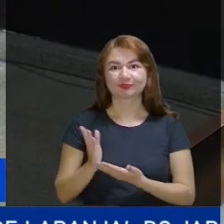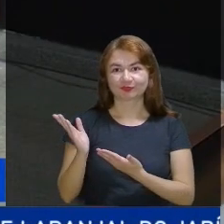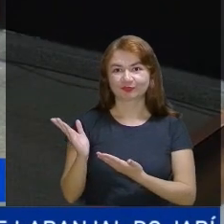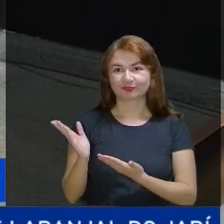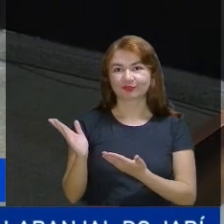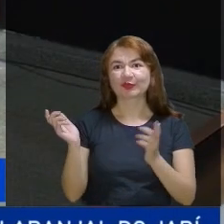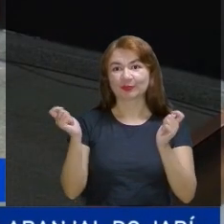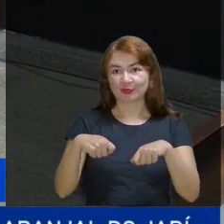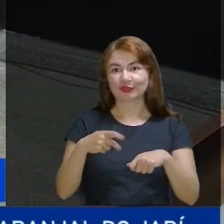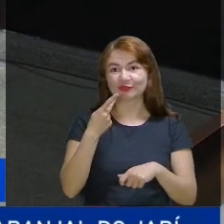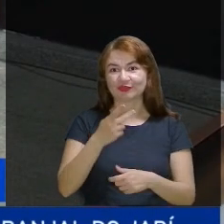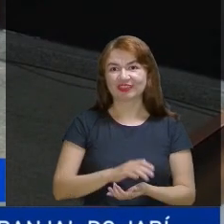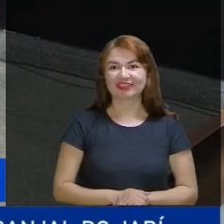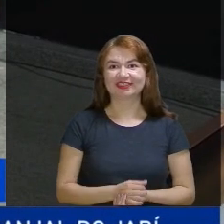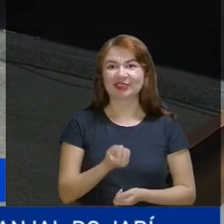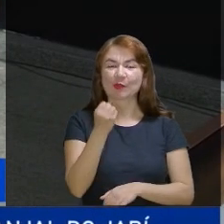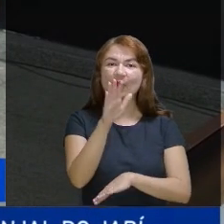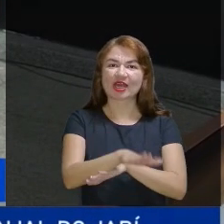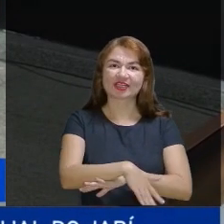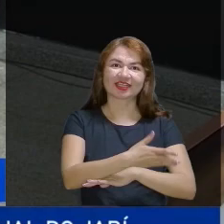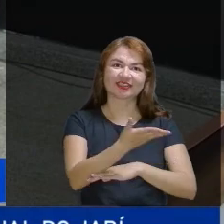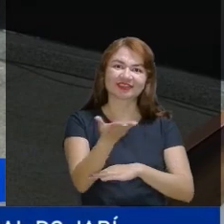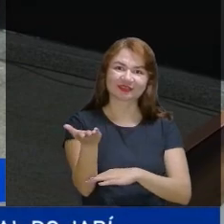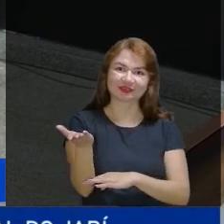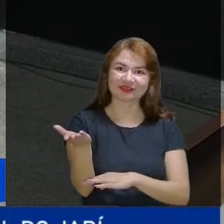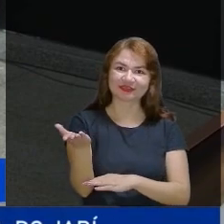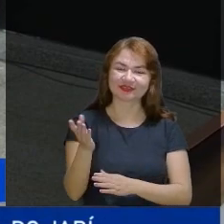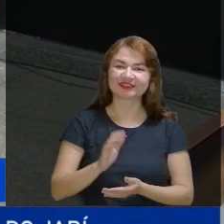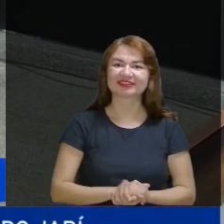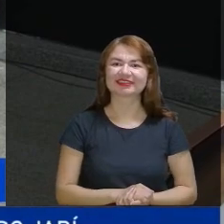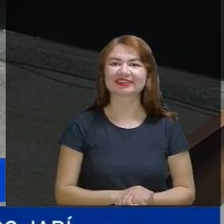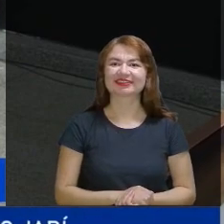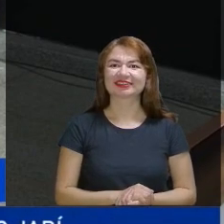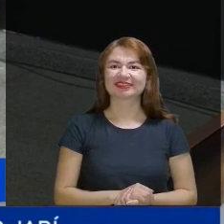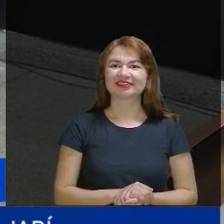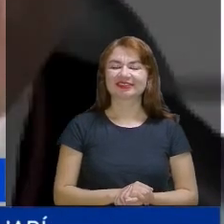palavra. Oi, boa tarde a todas e todos.